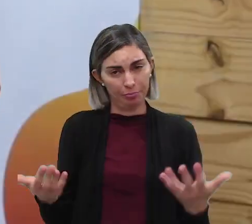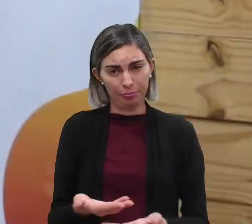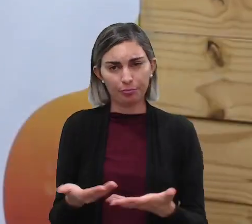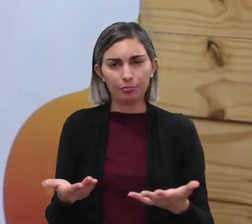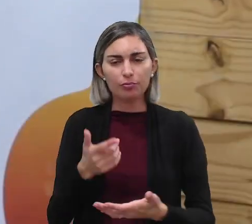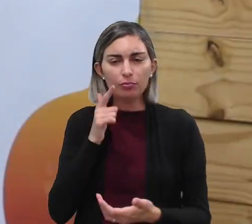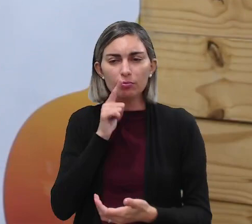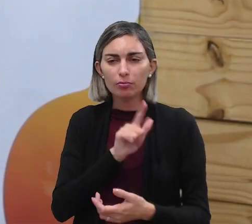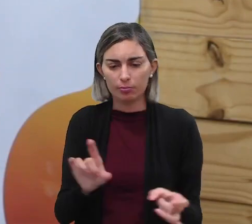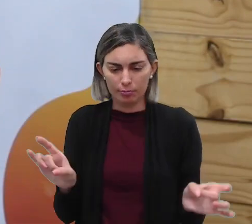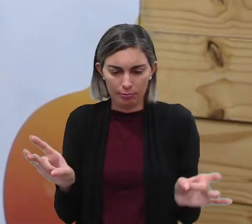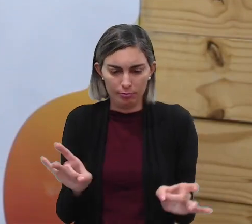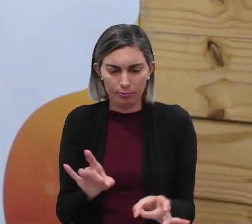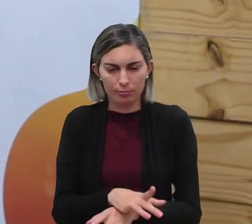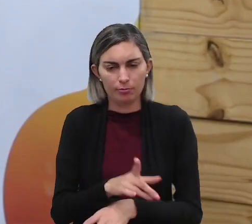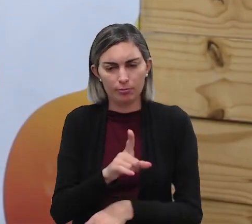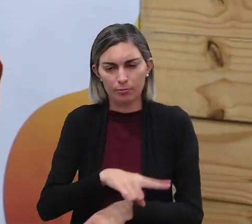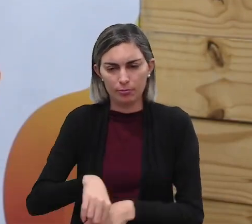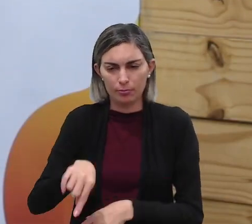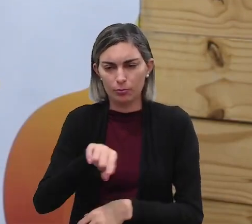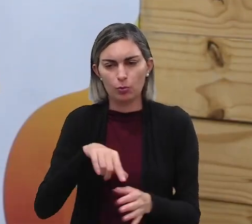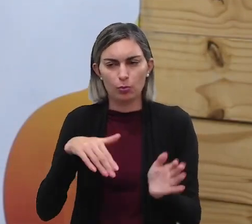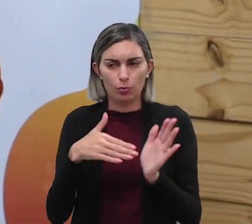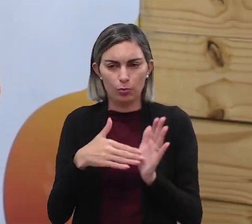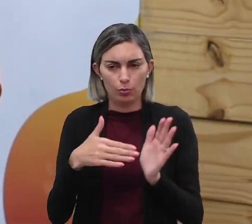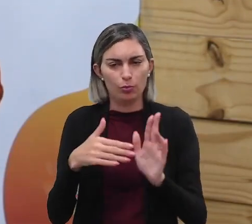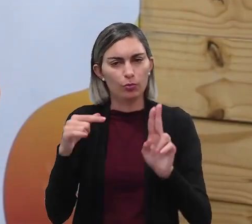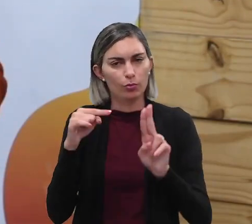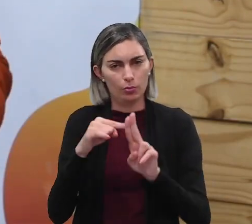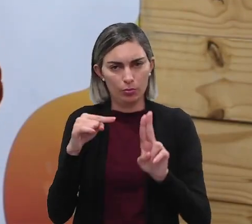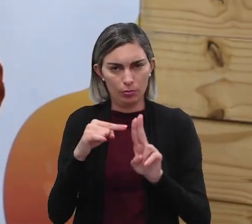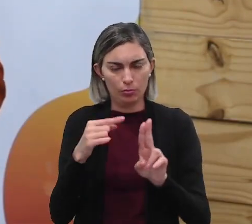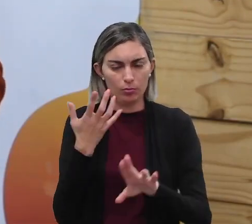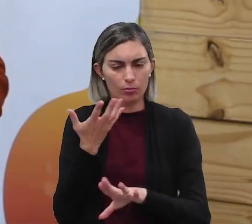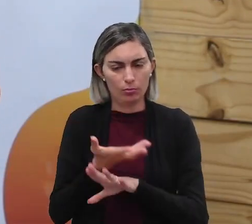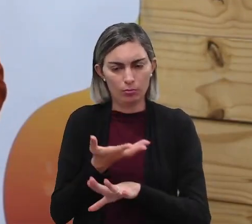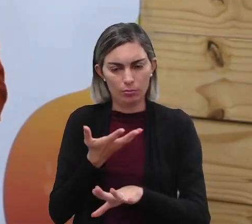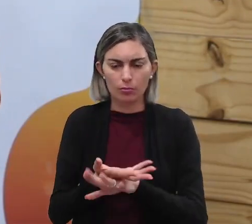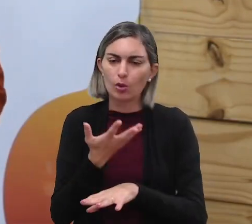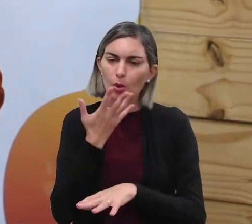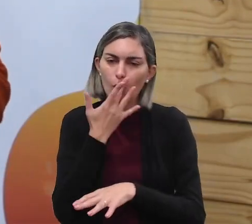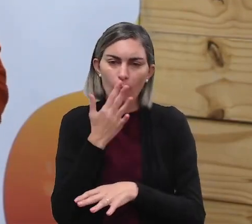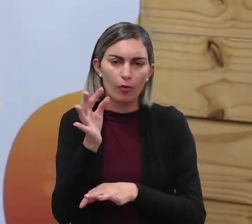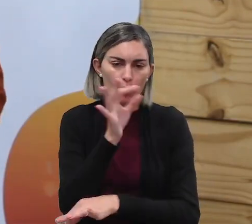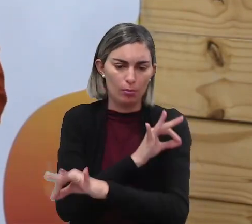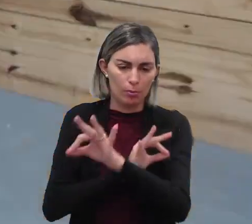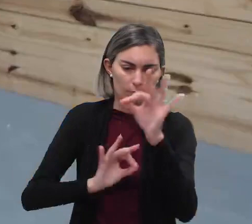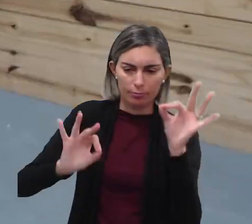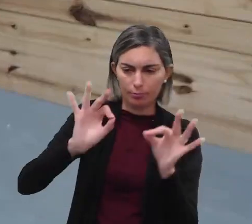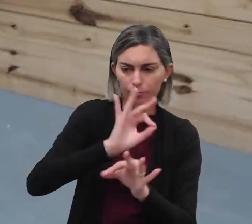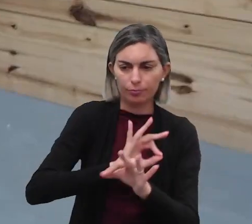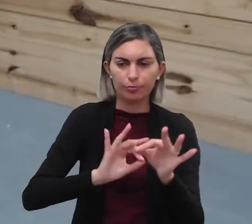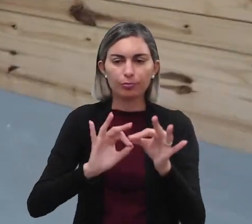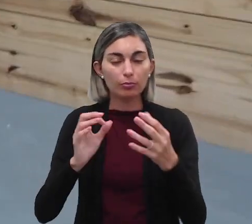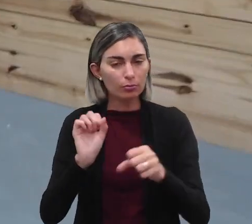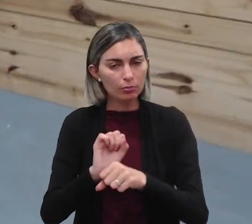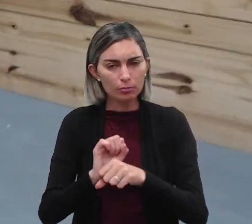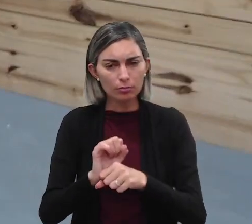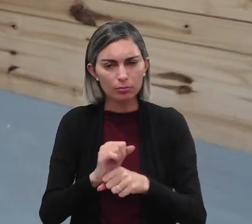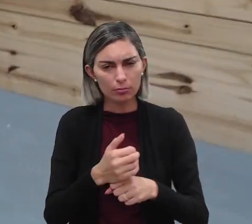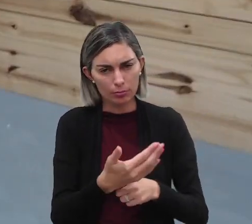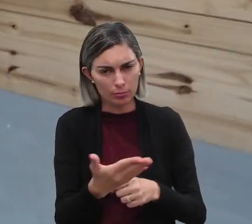gente consegue terminar a nossa última unidade da disciplina de cor, forma e composição.